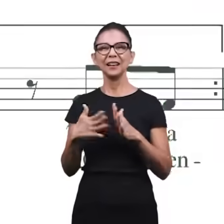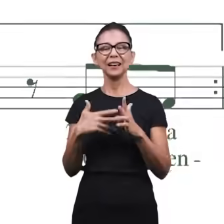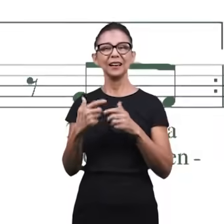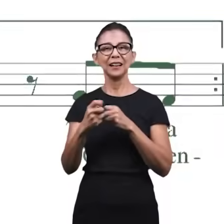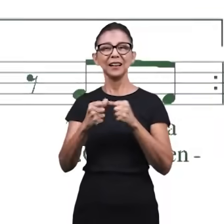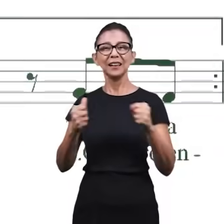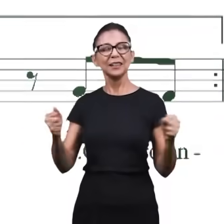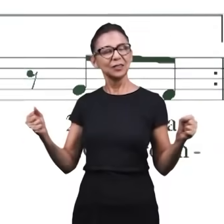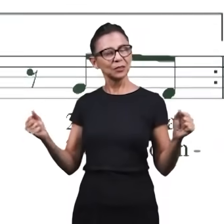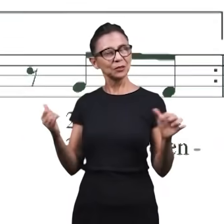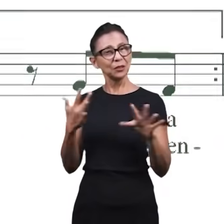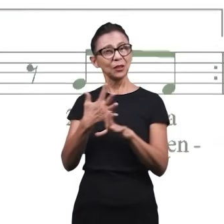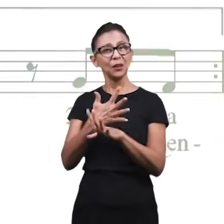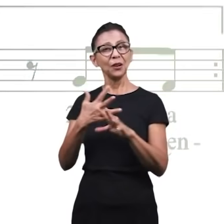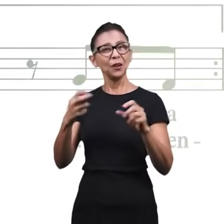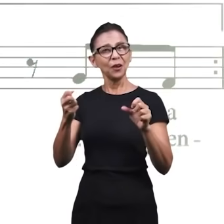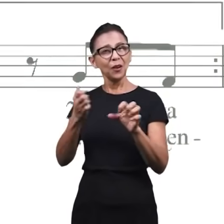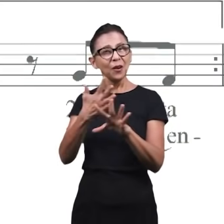Aleluia,